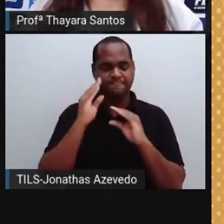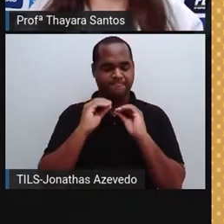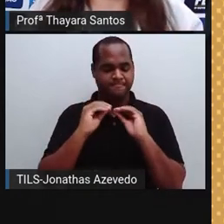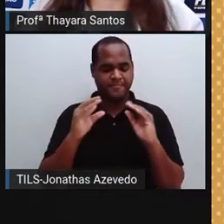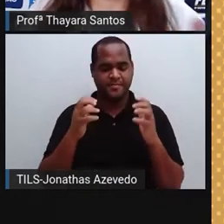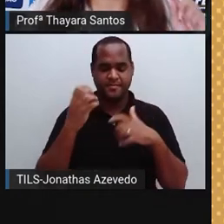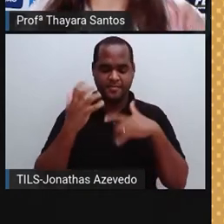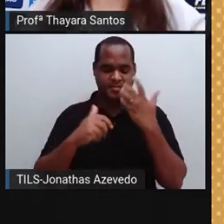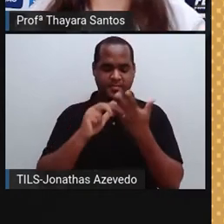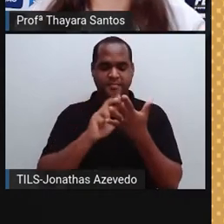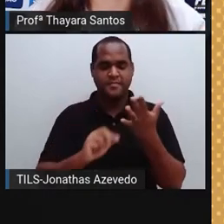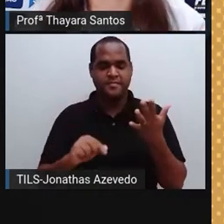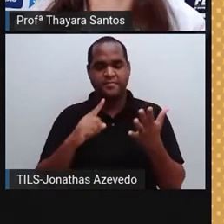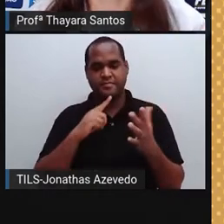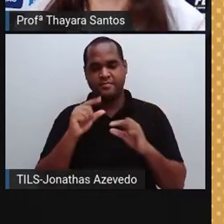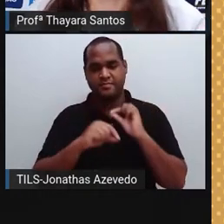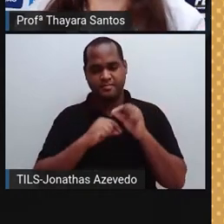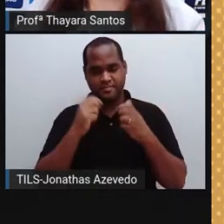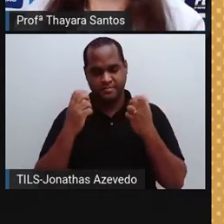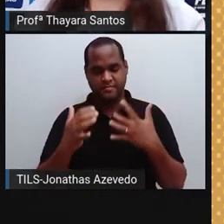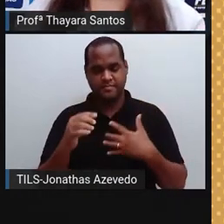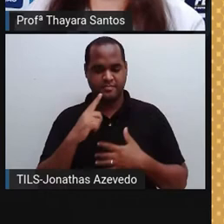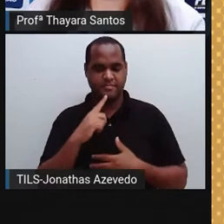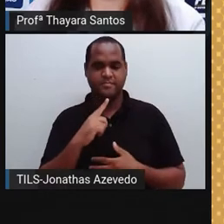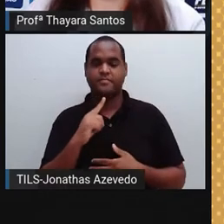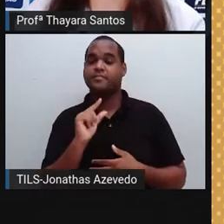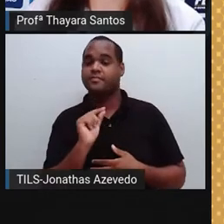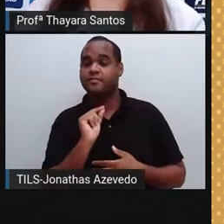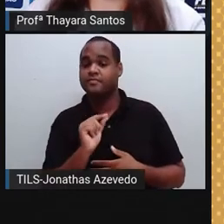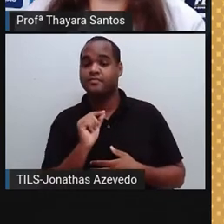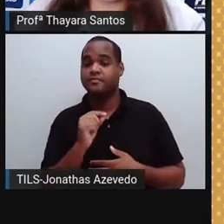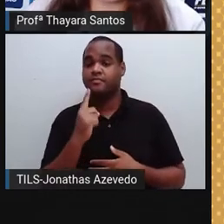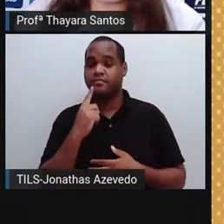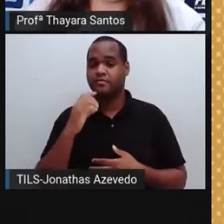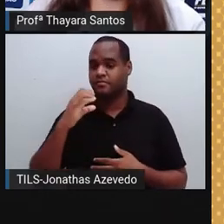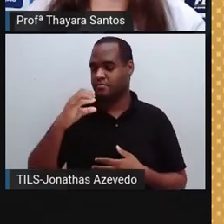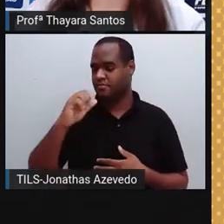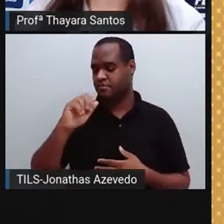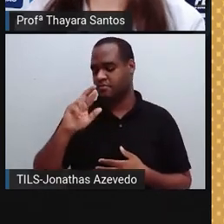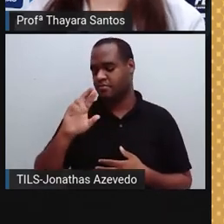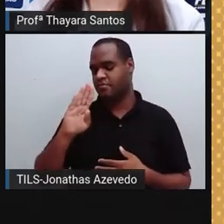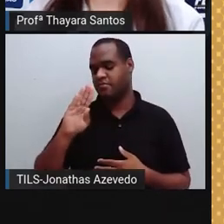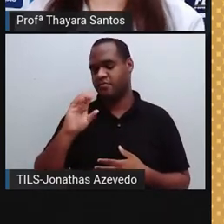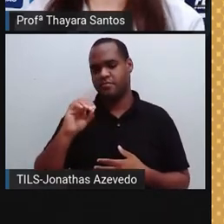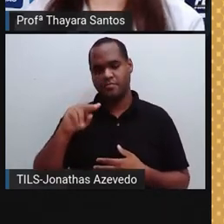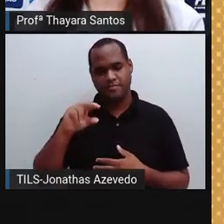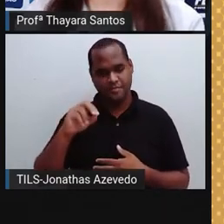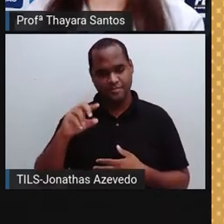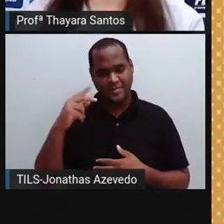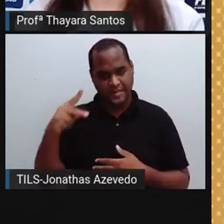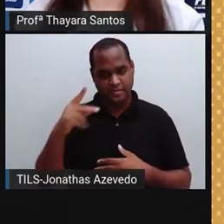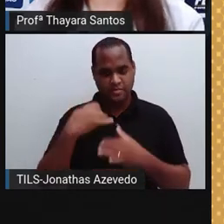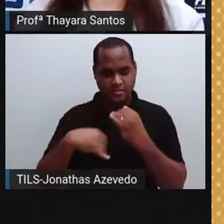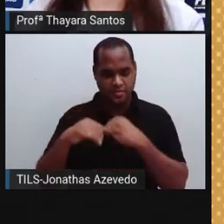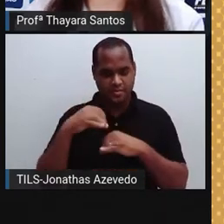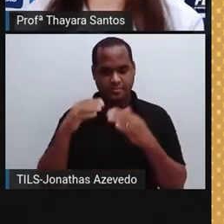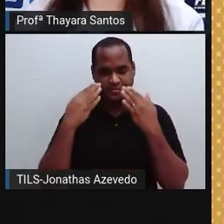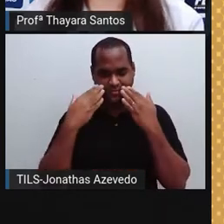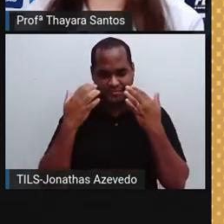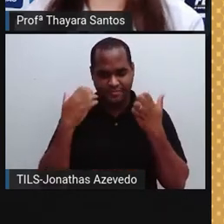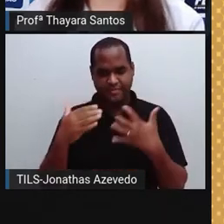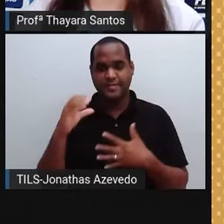coisa sobre ele. Primeiro, carbono é o nome do elemento químico. E ele é representado pela letra